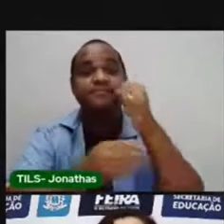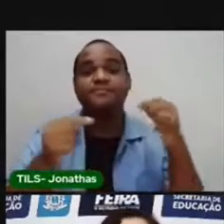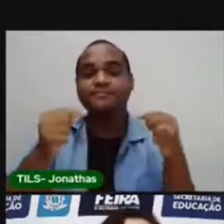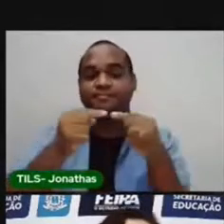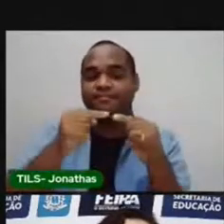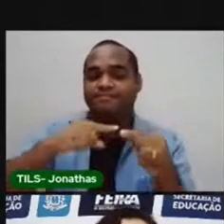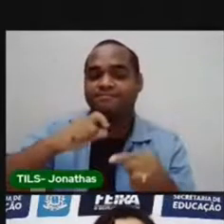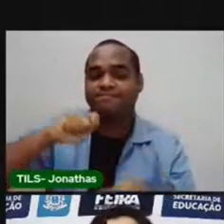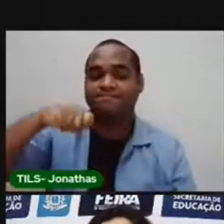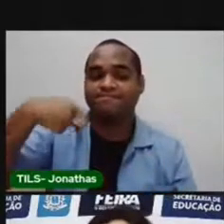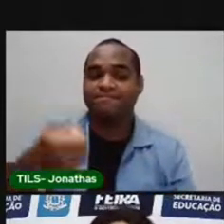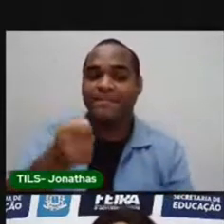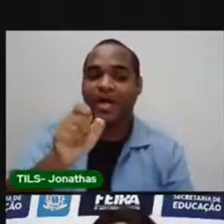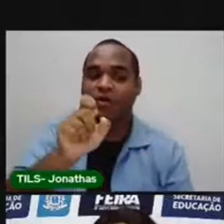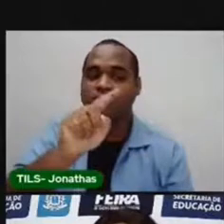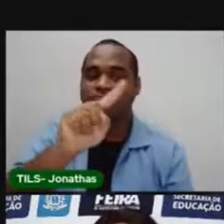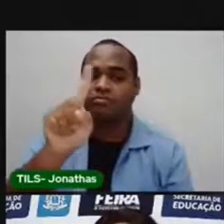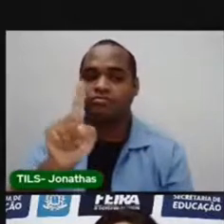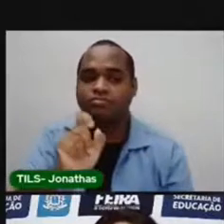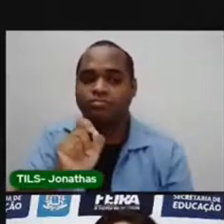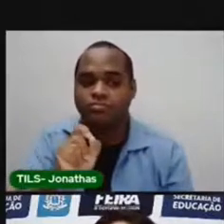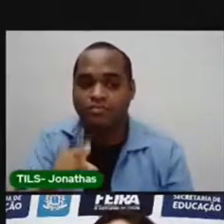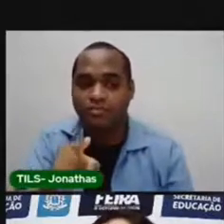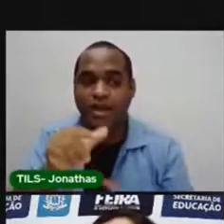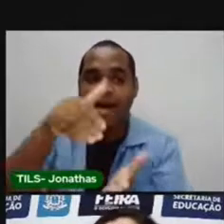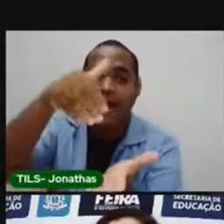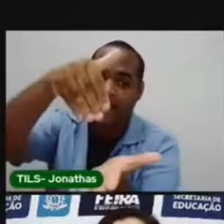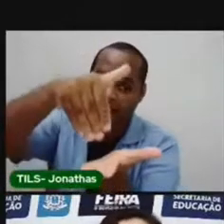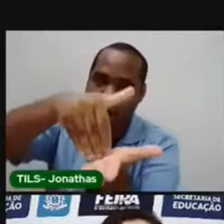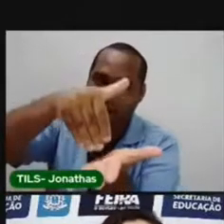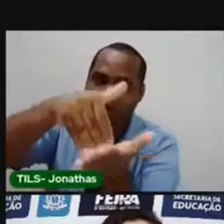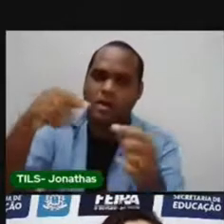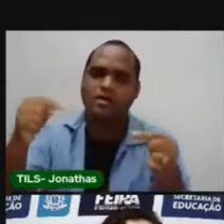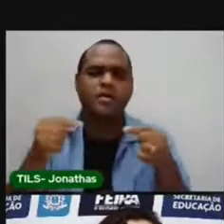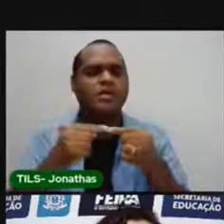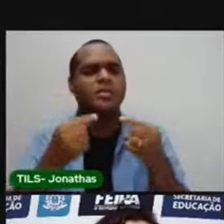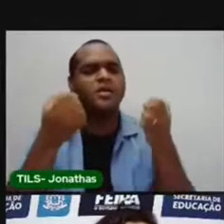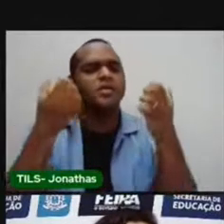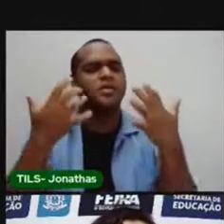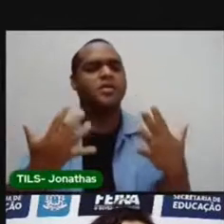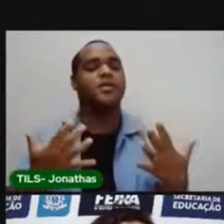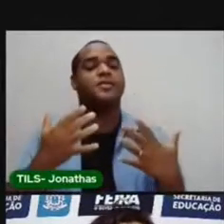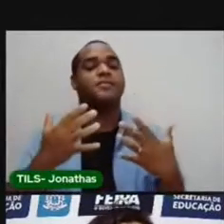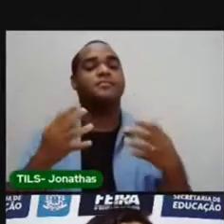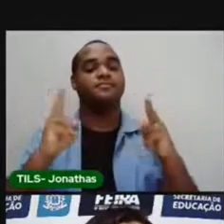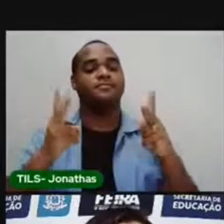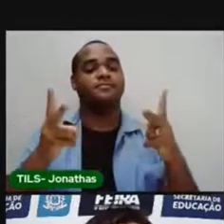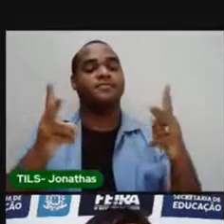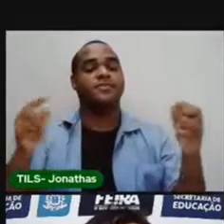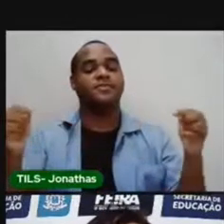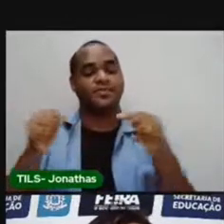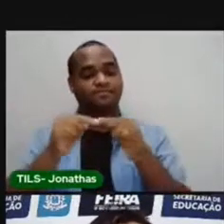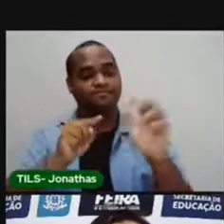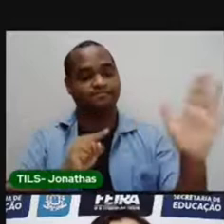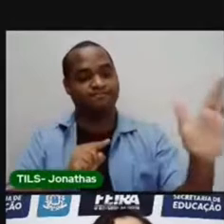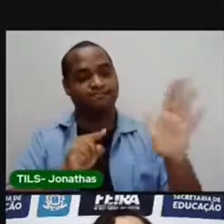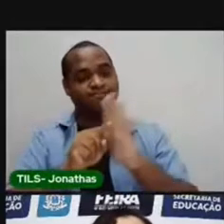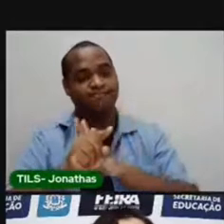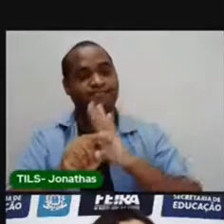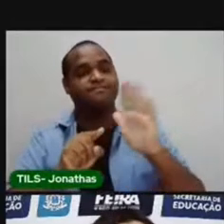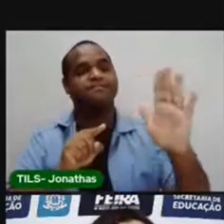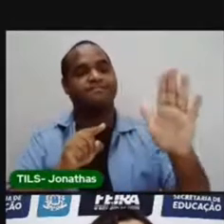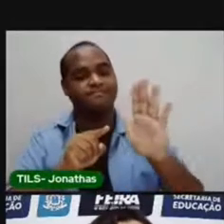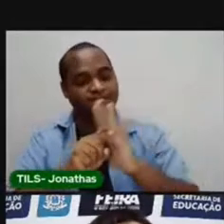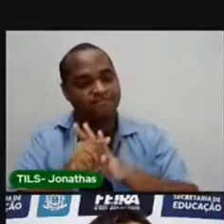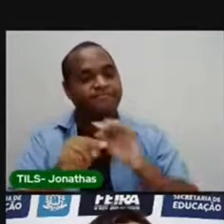Sempre terá uma interrogação no final. Isso significa que sempre será uma pergunta